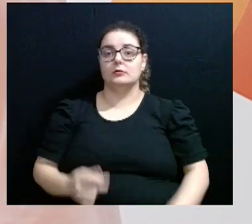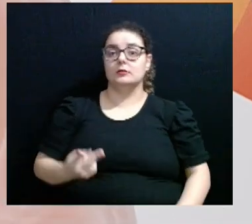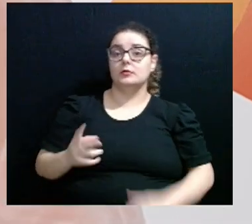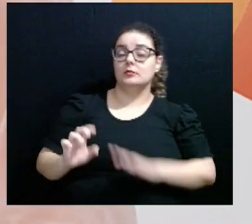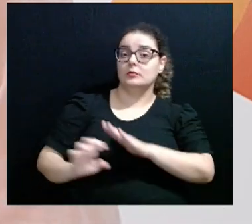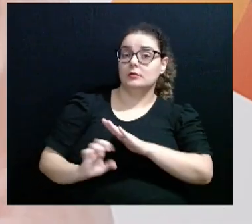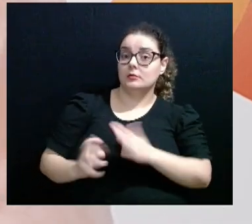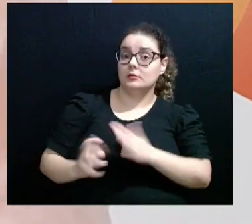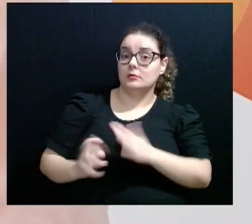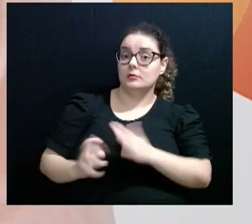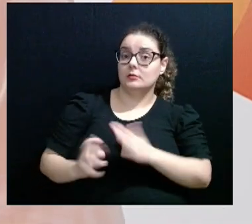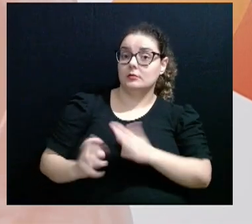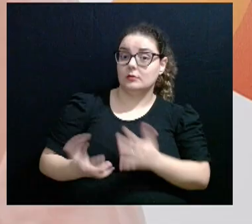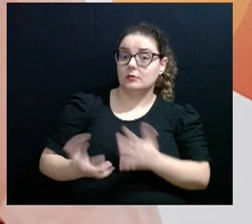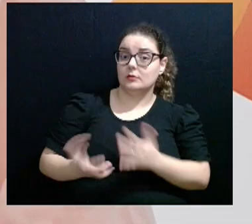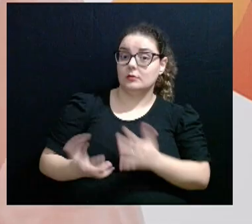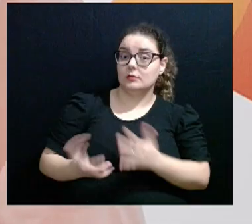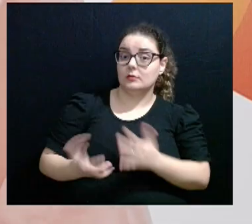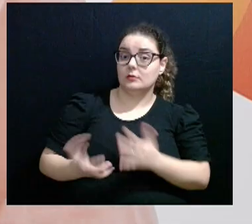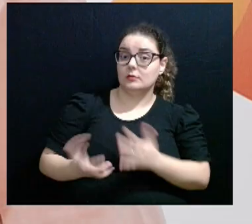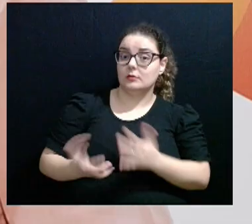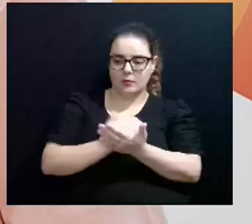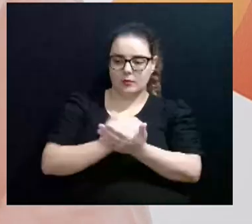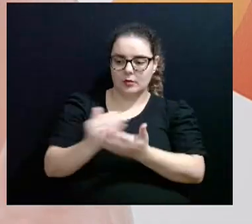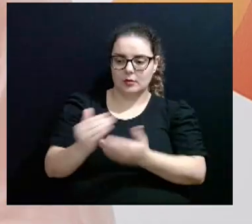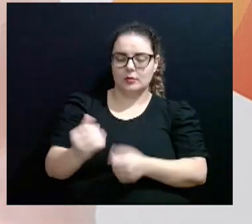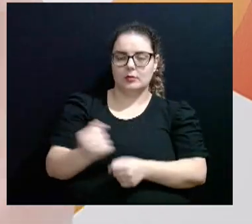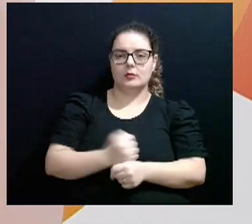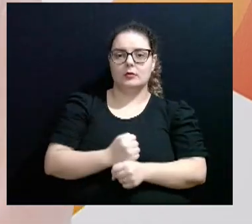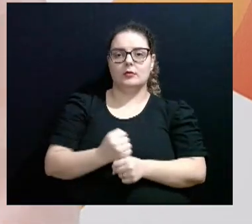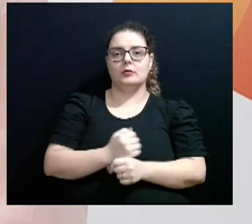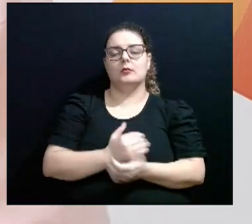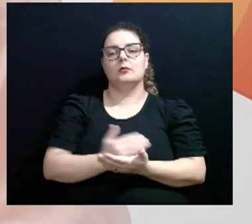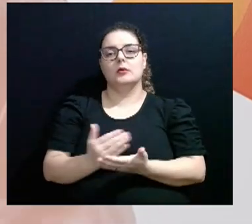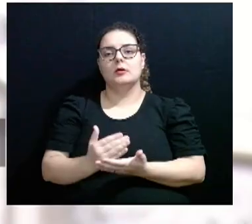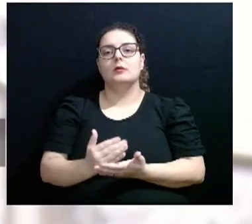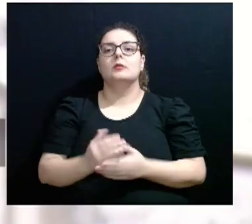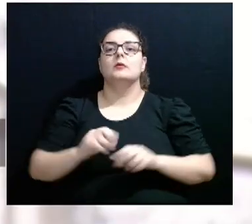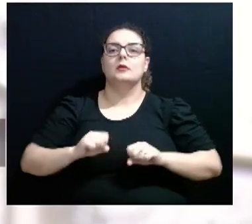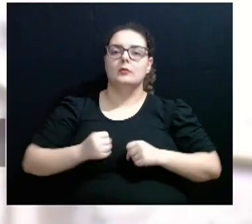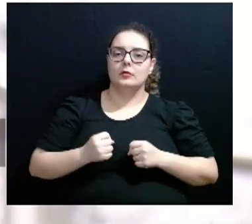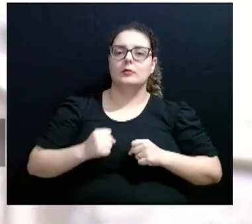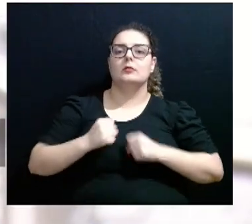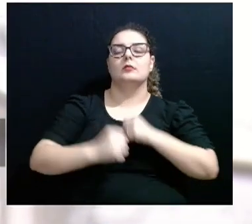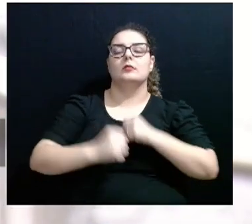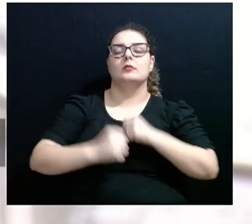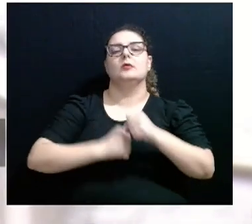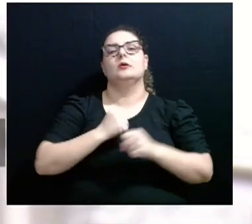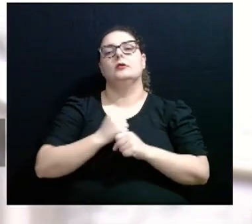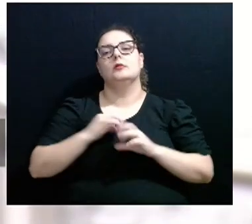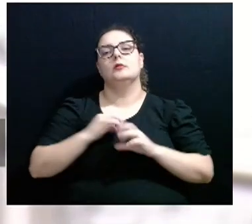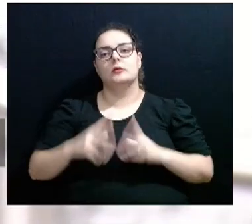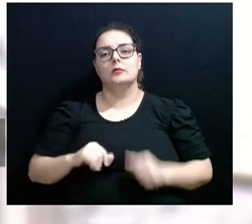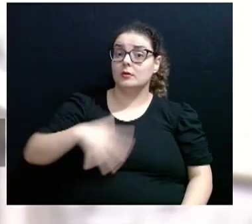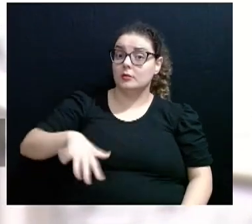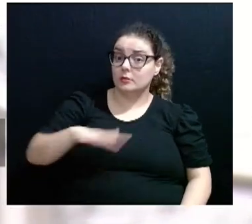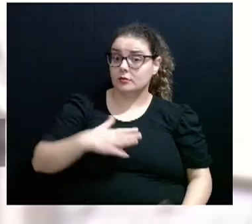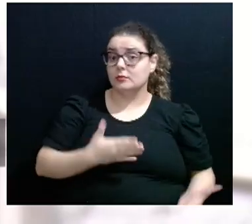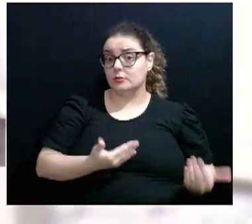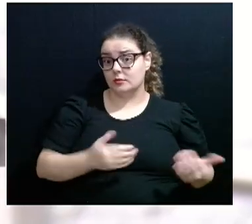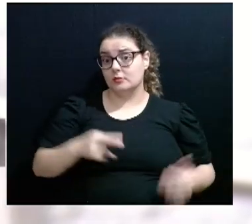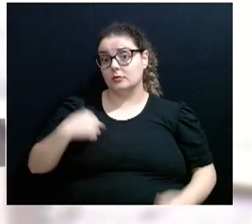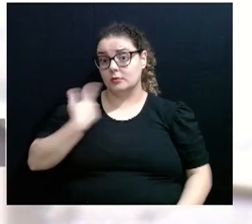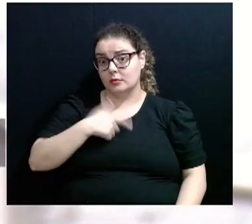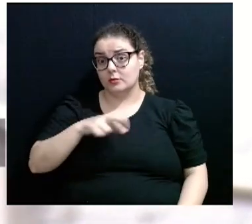eles começam agora no início do ano, mas reforçando, o ano inteiro temos oportunidades para jovens aqui na nossa região. São diversas vagas para